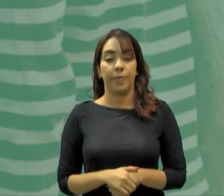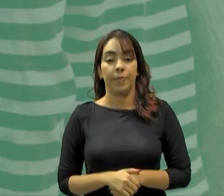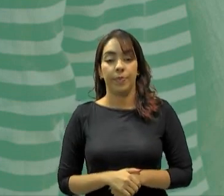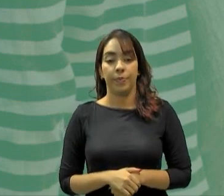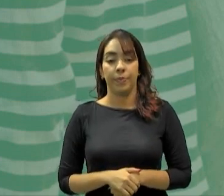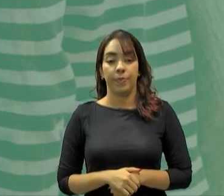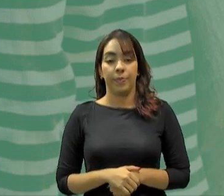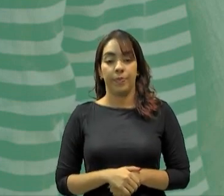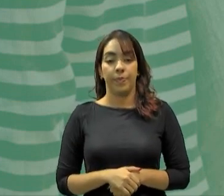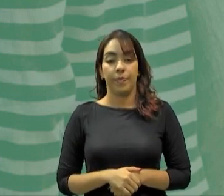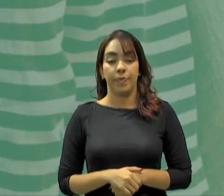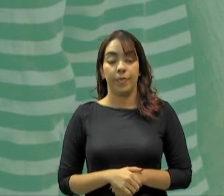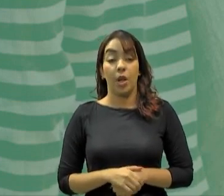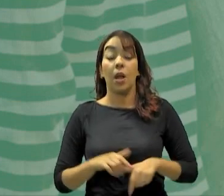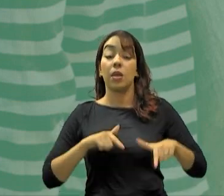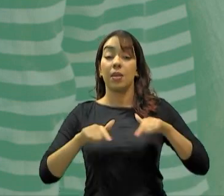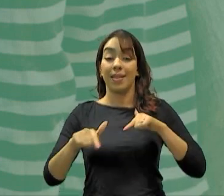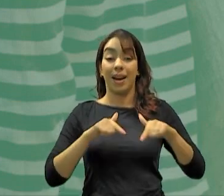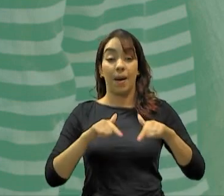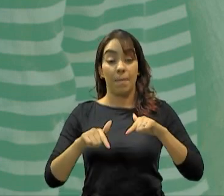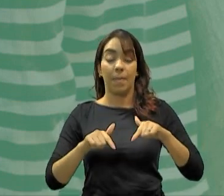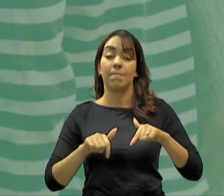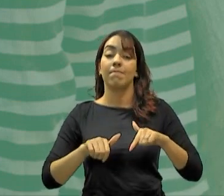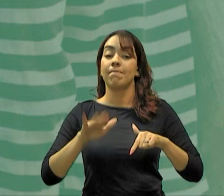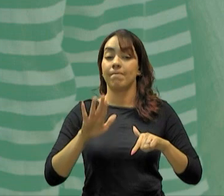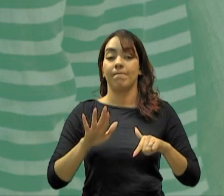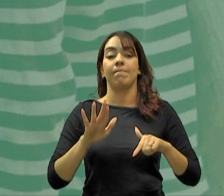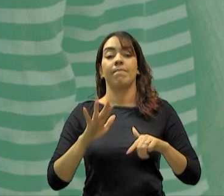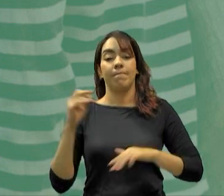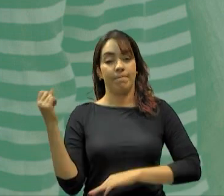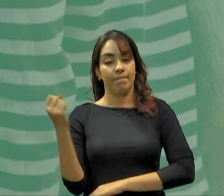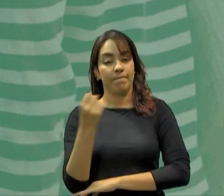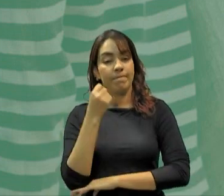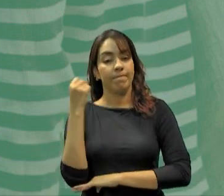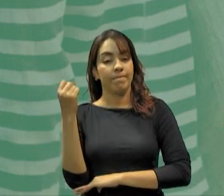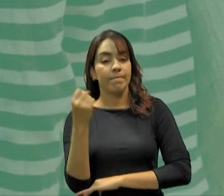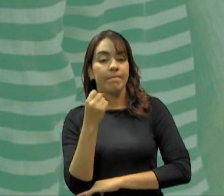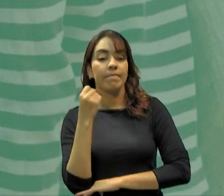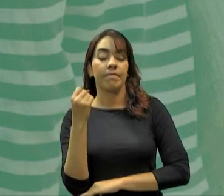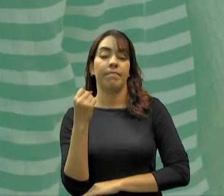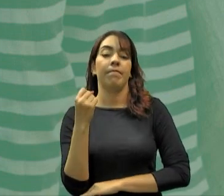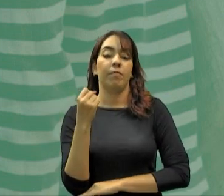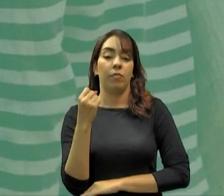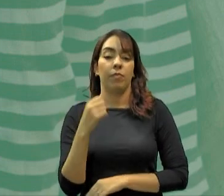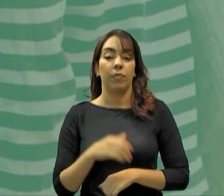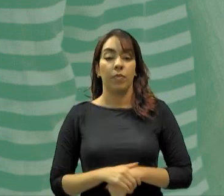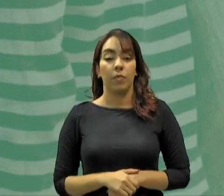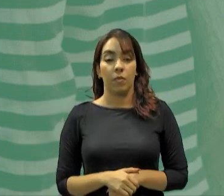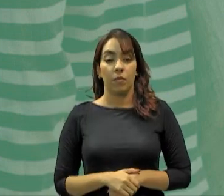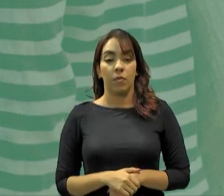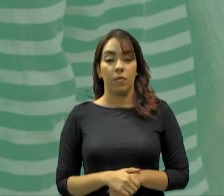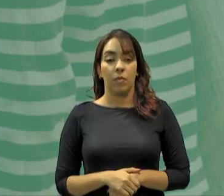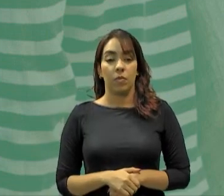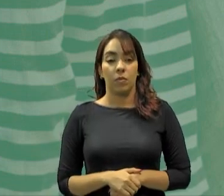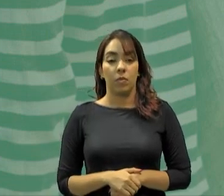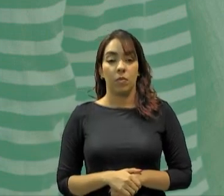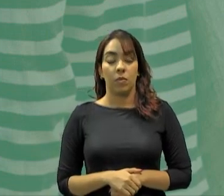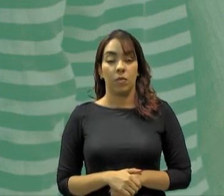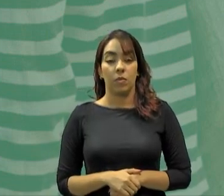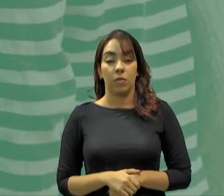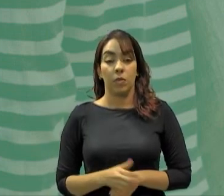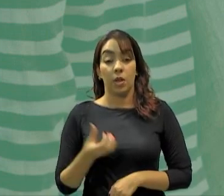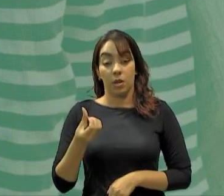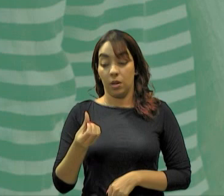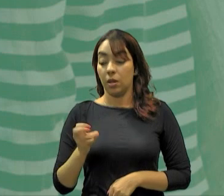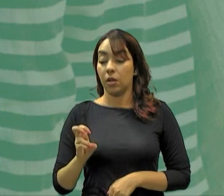piores formas de trabalho infantil na faixa etária entre 5 a 1 anos mais da metade estavam em situação de